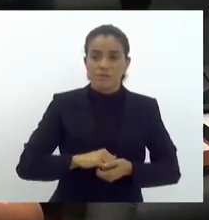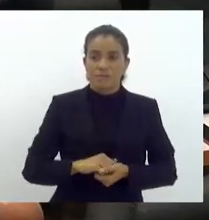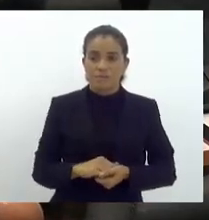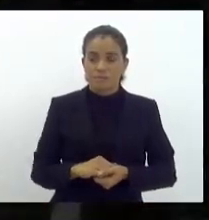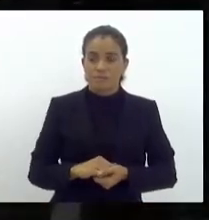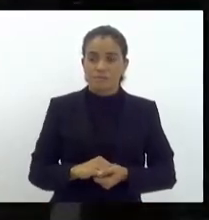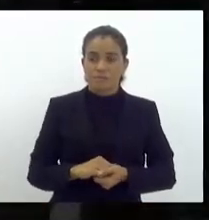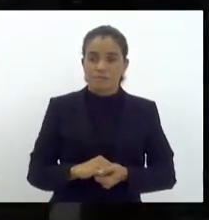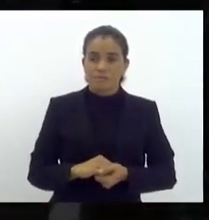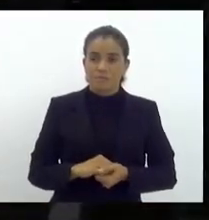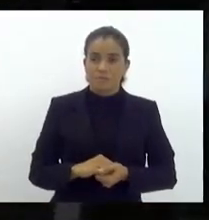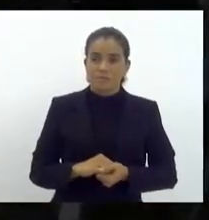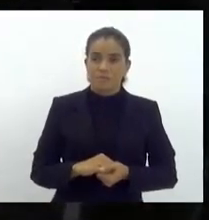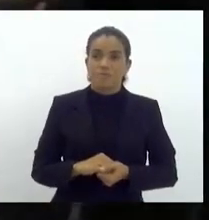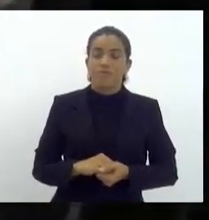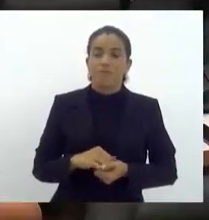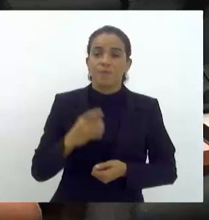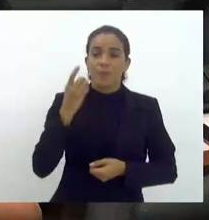deputado